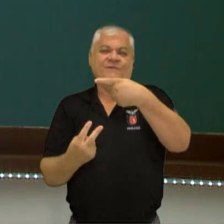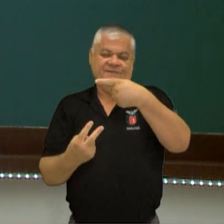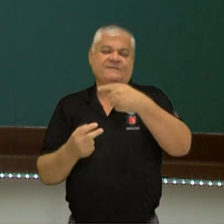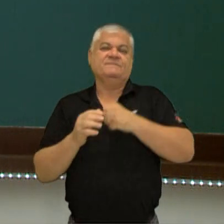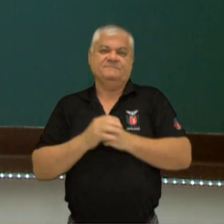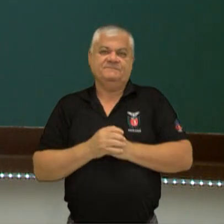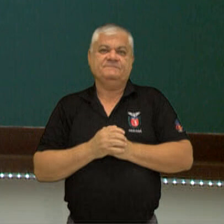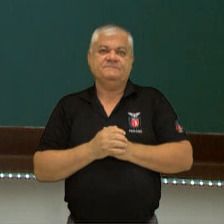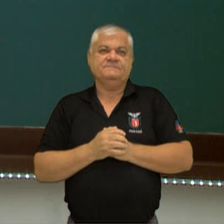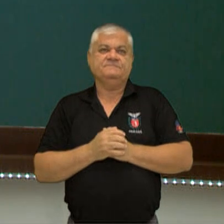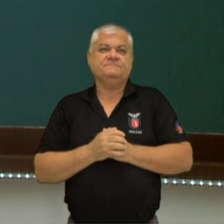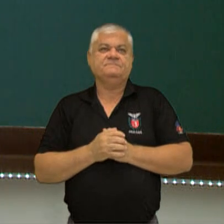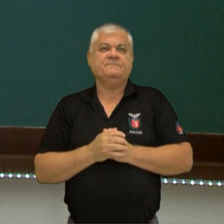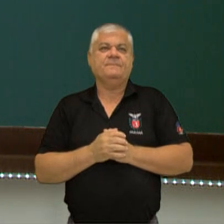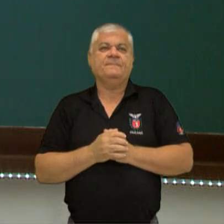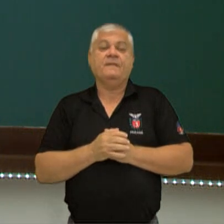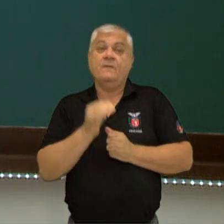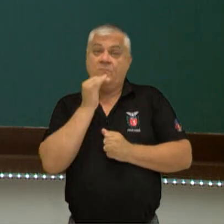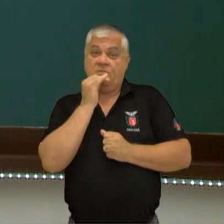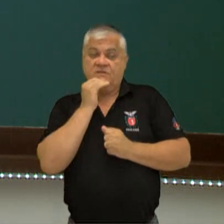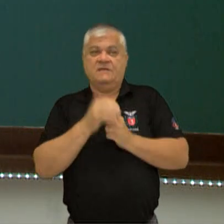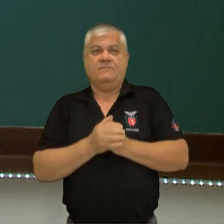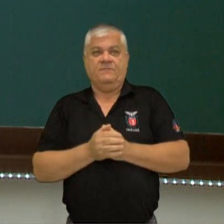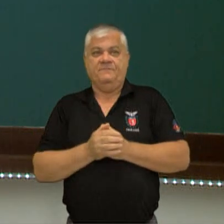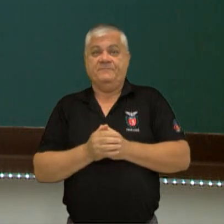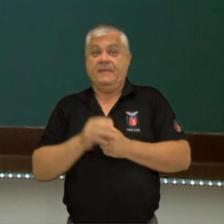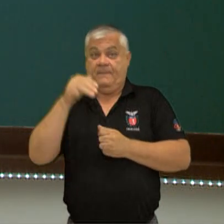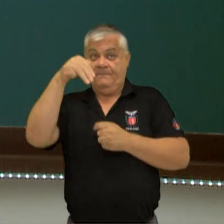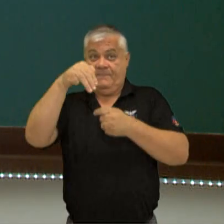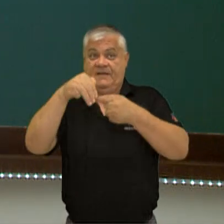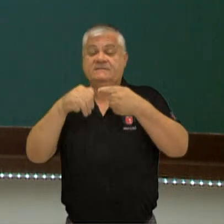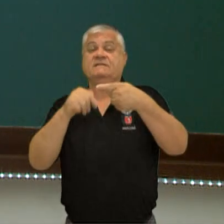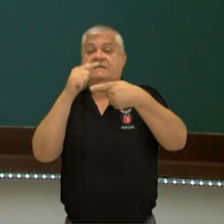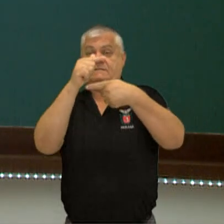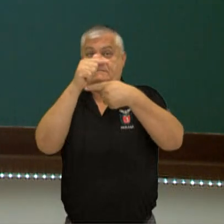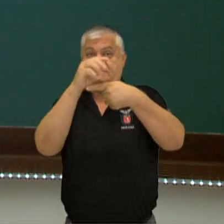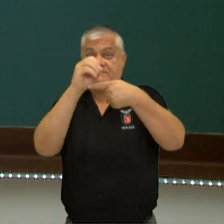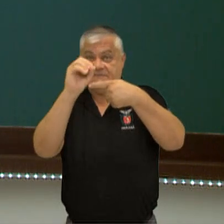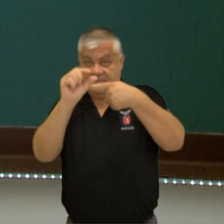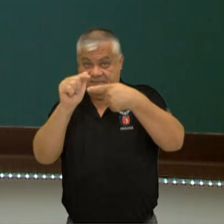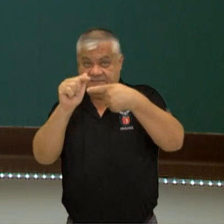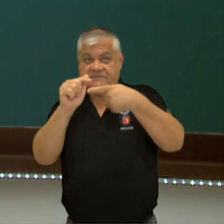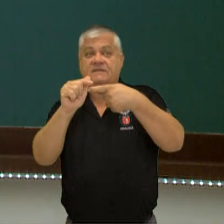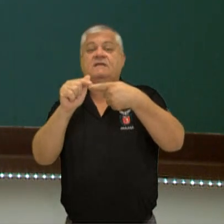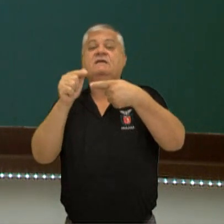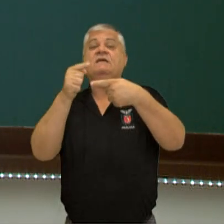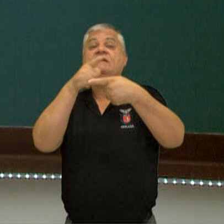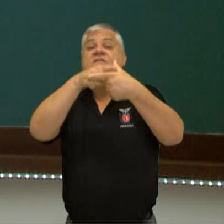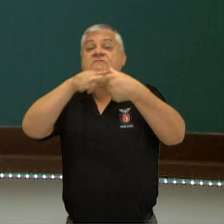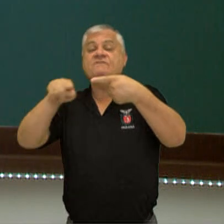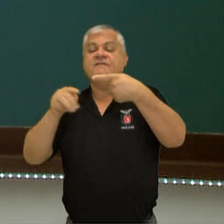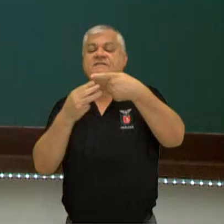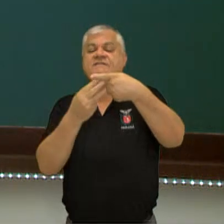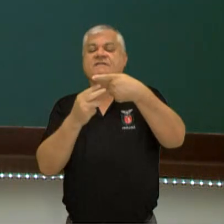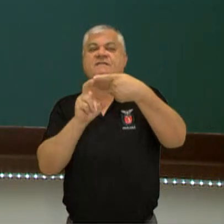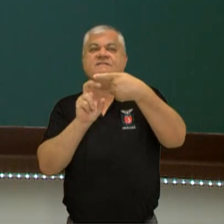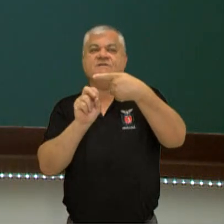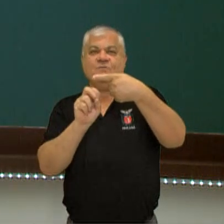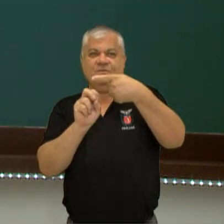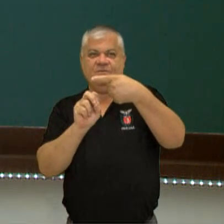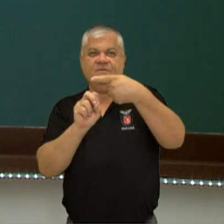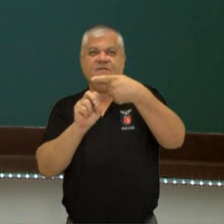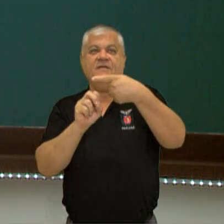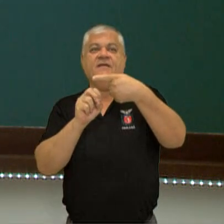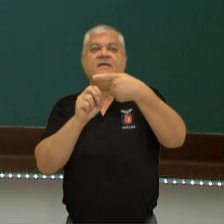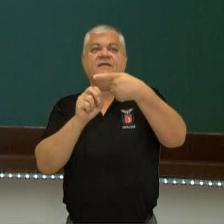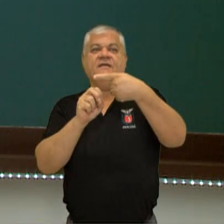dividido pela massa do solvente. Então, ele me deu lá a minha massa de soluto, 707, pela massa de solvente,